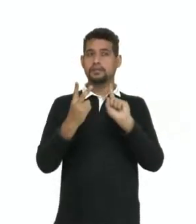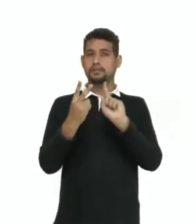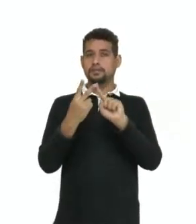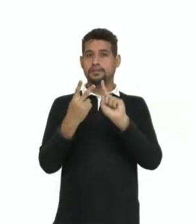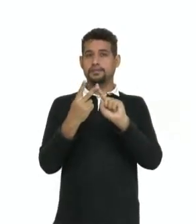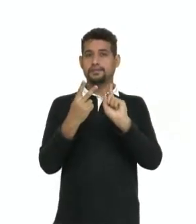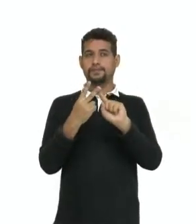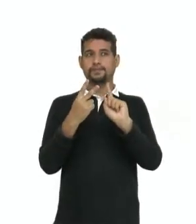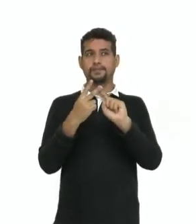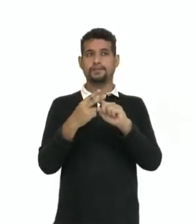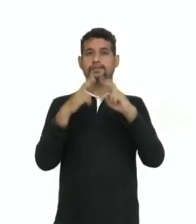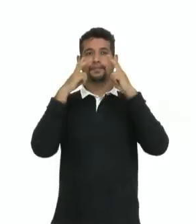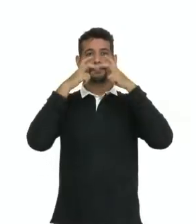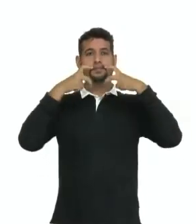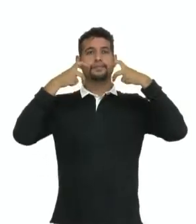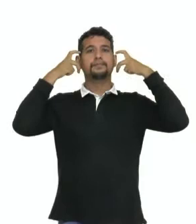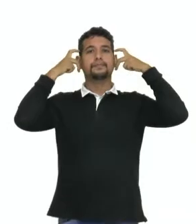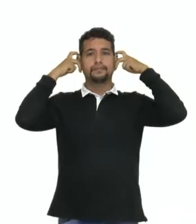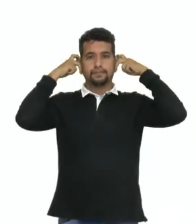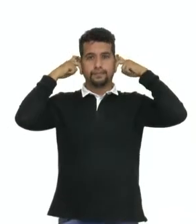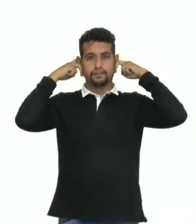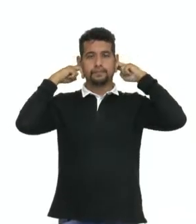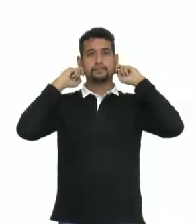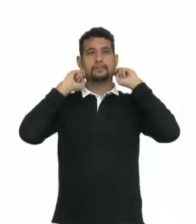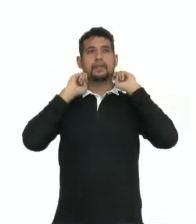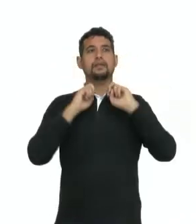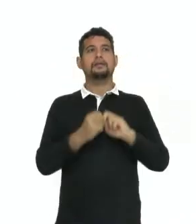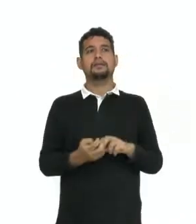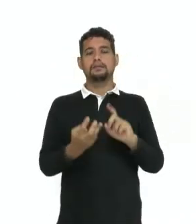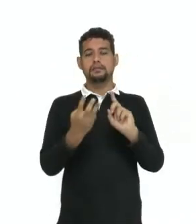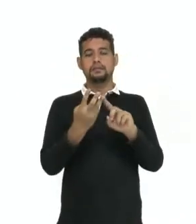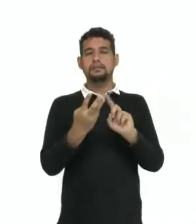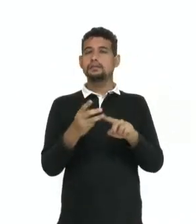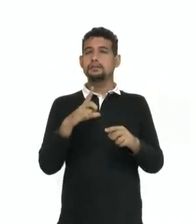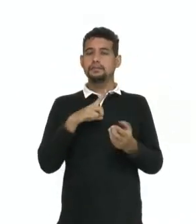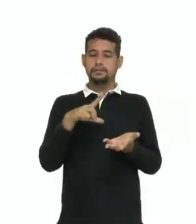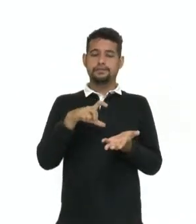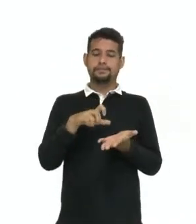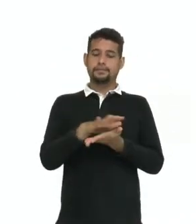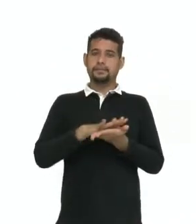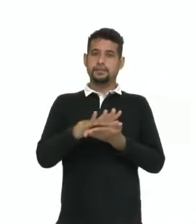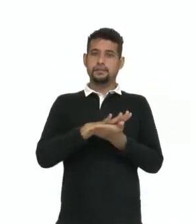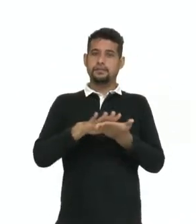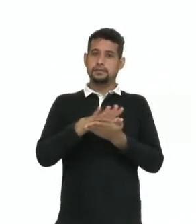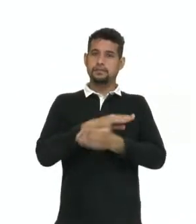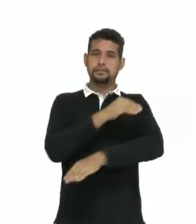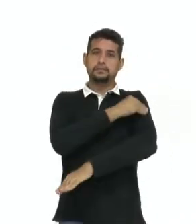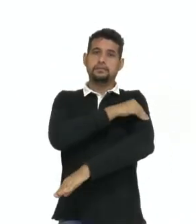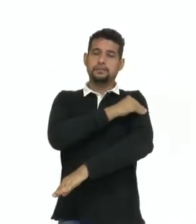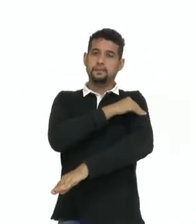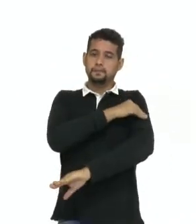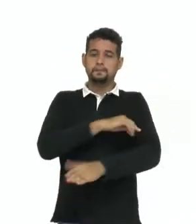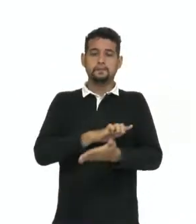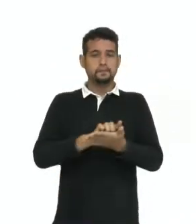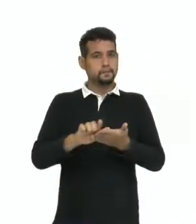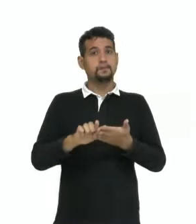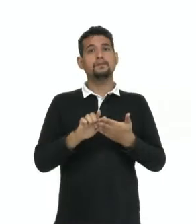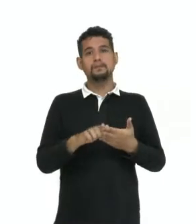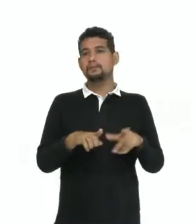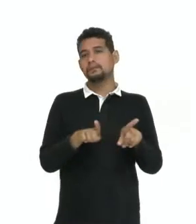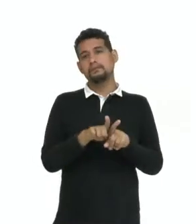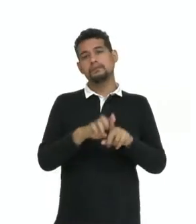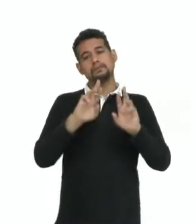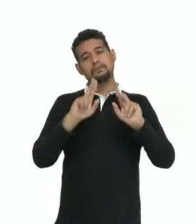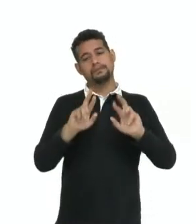use máscara, linguagem verbal. E na sequência nós temos a presença de um álcool gel, né, higienize as mãos, né, pode ser um álcool gel ou pode